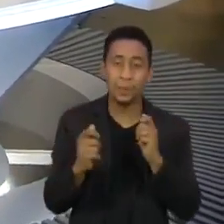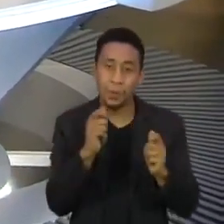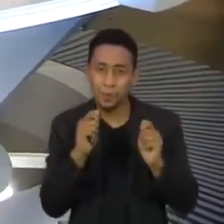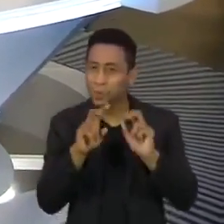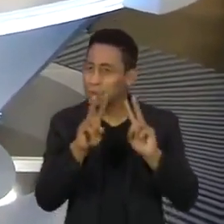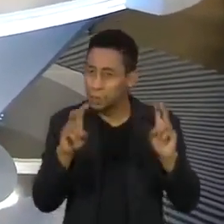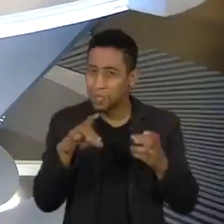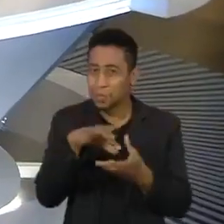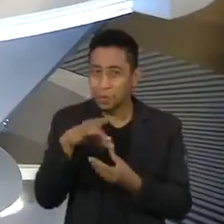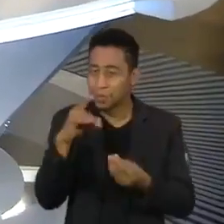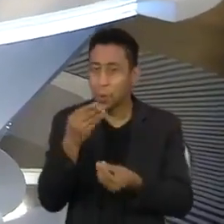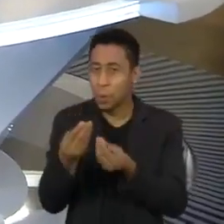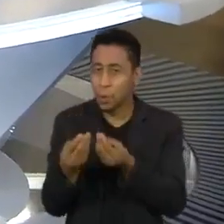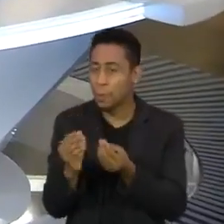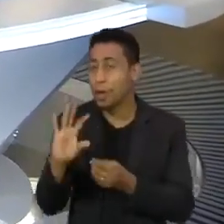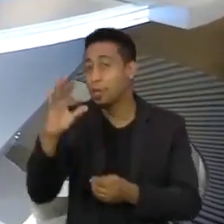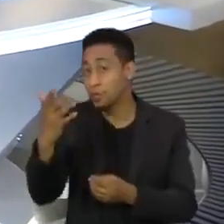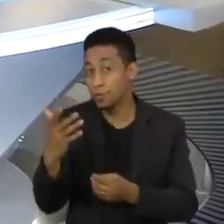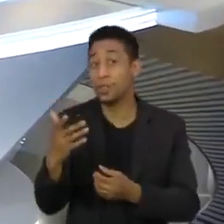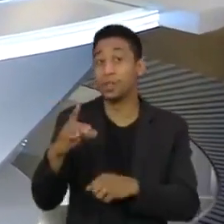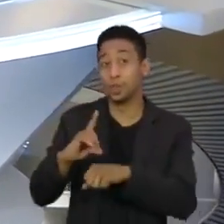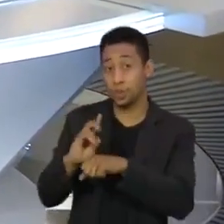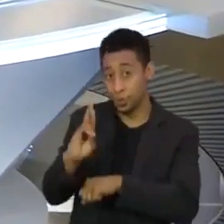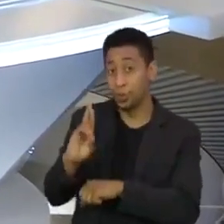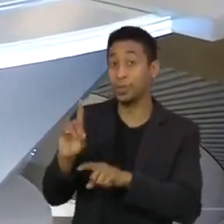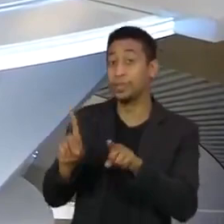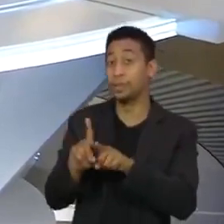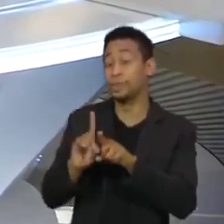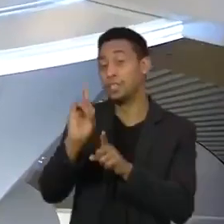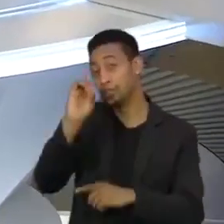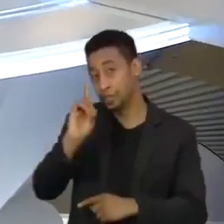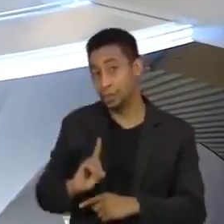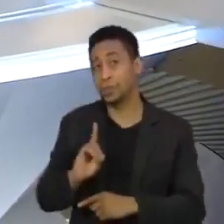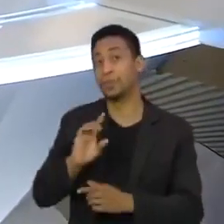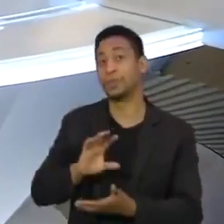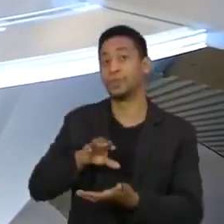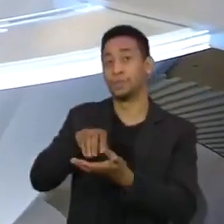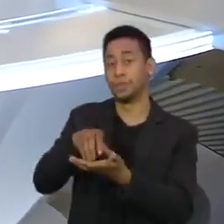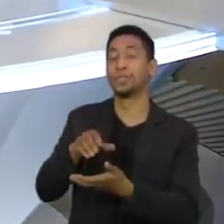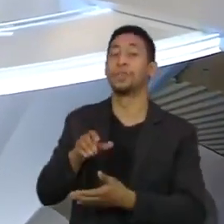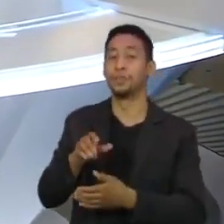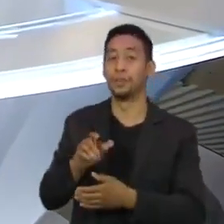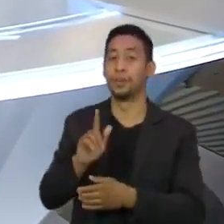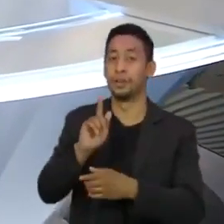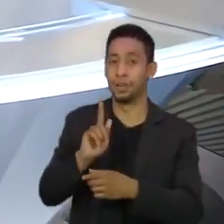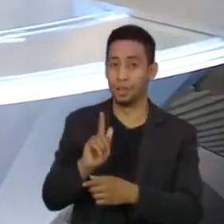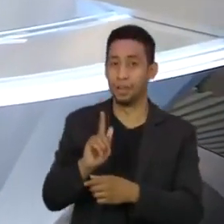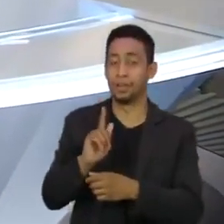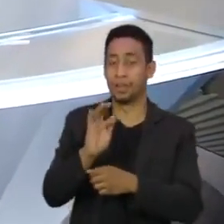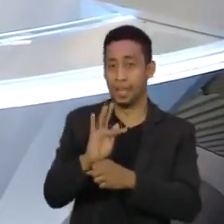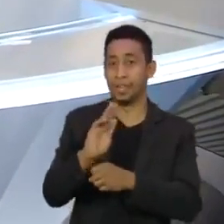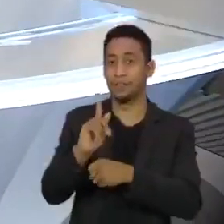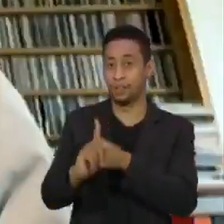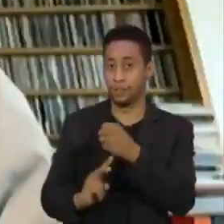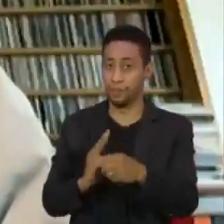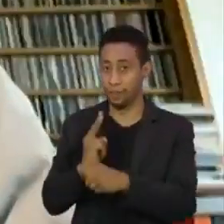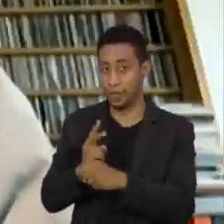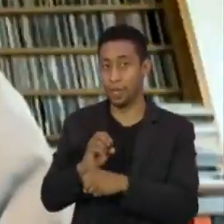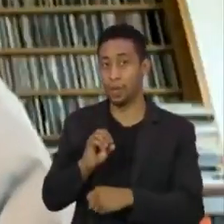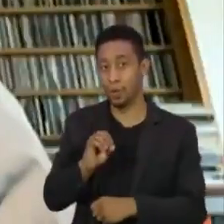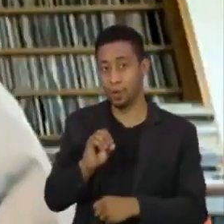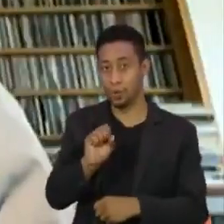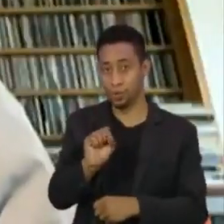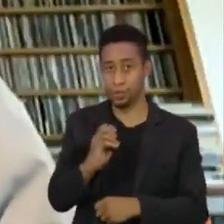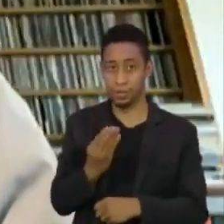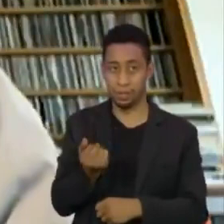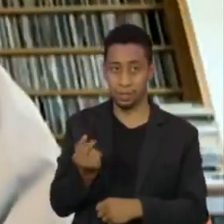a superação disso com o doutor em ciência política e diretor da Escola de Direito da Fundação Getúlio Vargas, Oscar Vilhena.